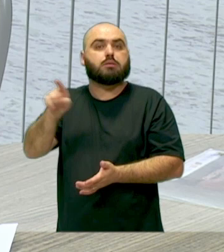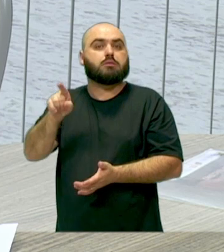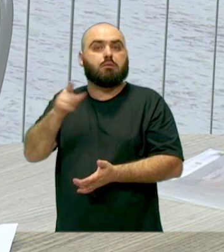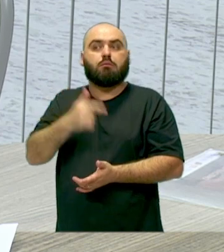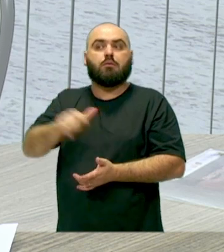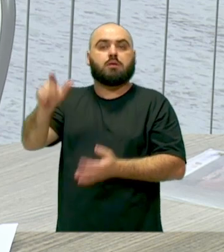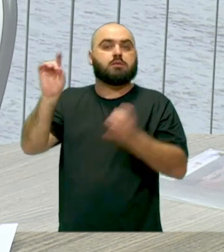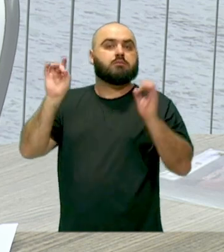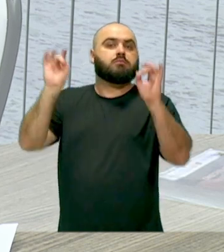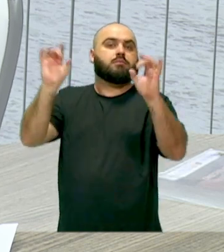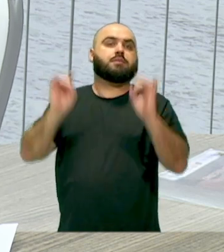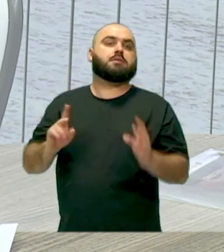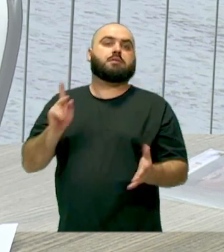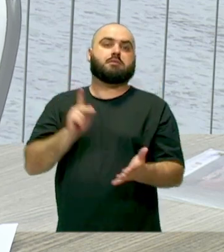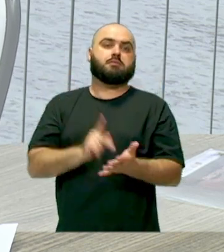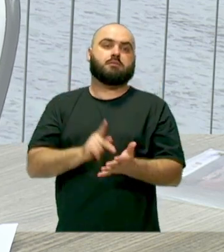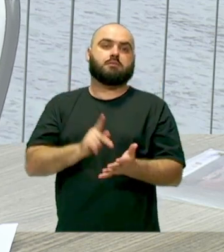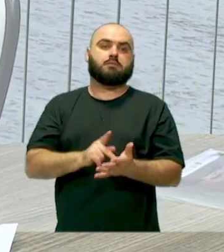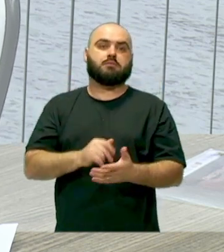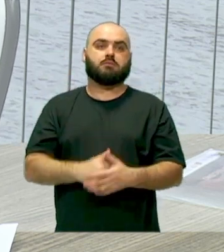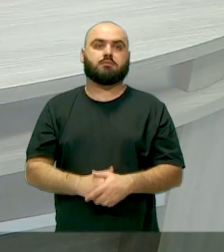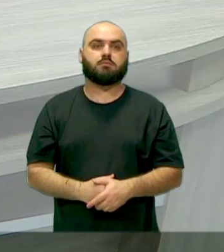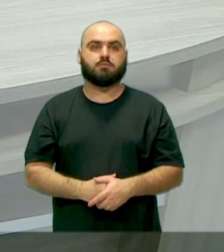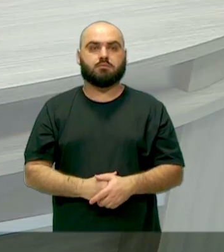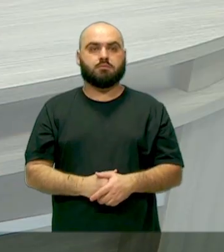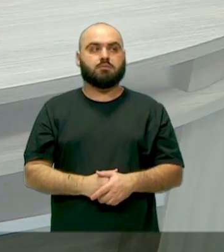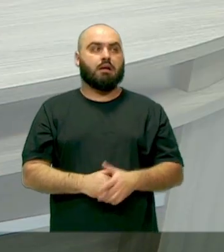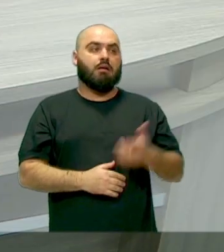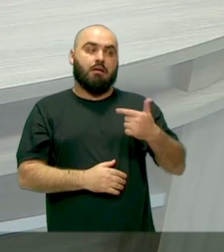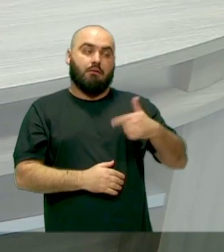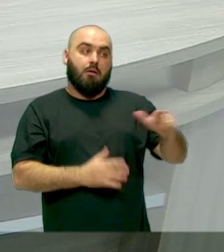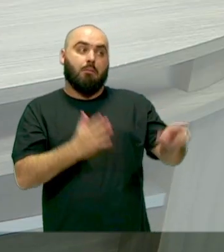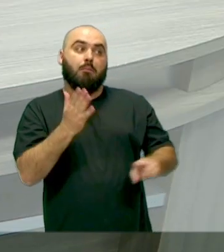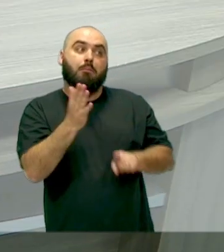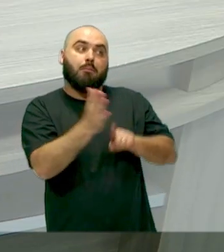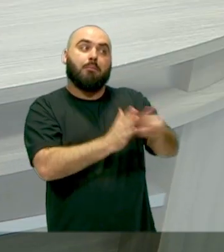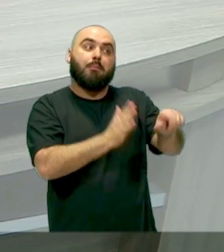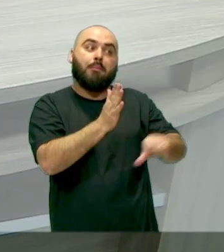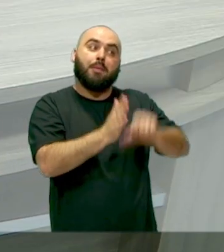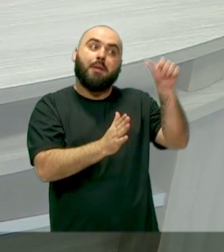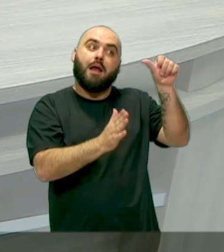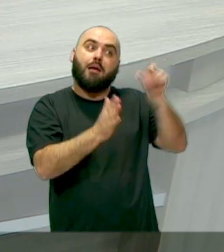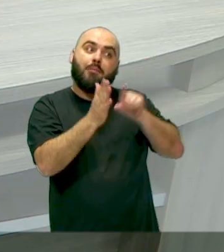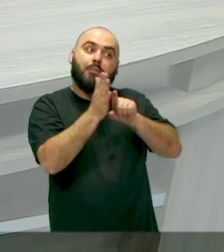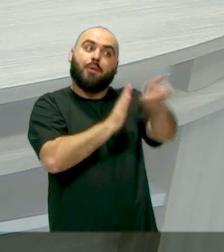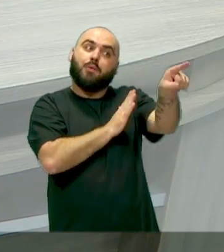produtivo. Então, nós vamos para a minha primeira pergunta.